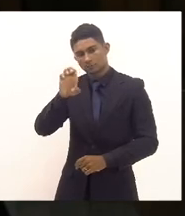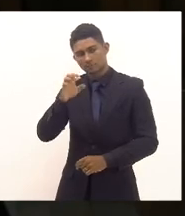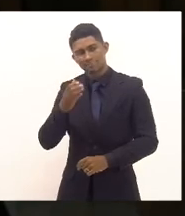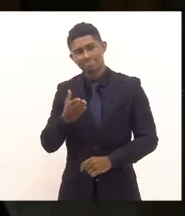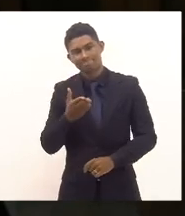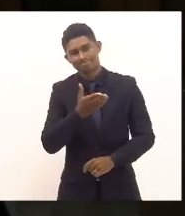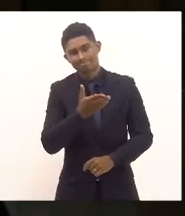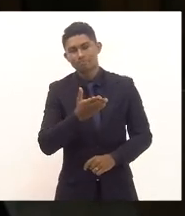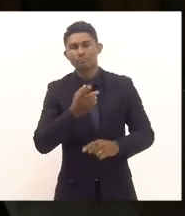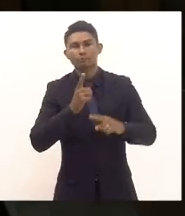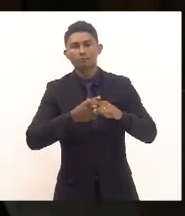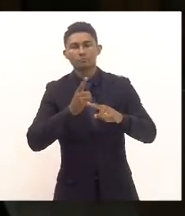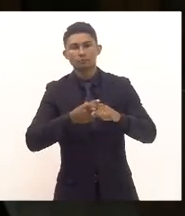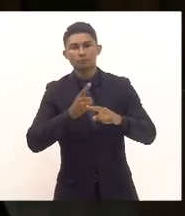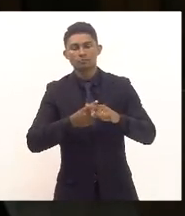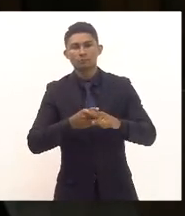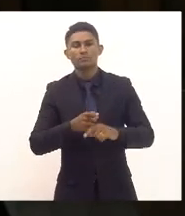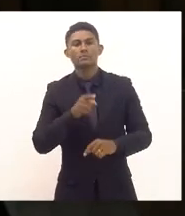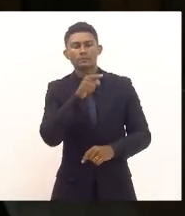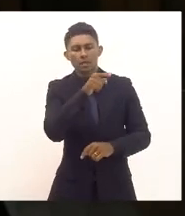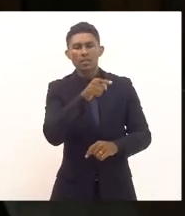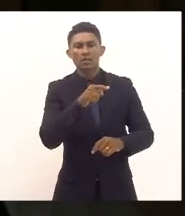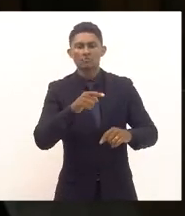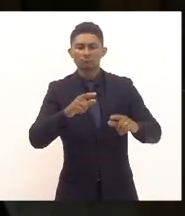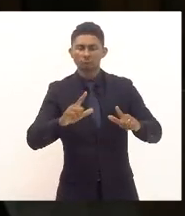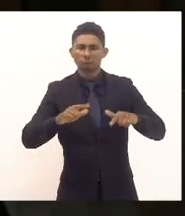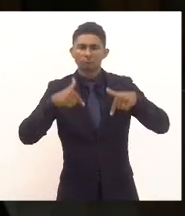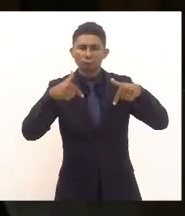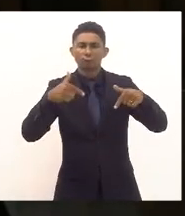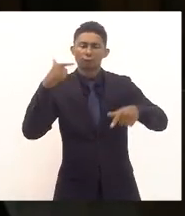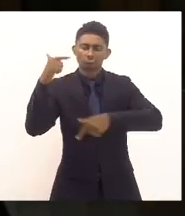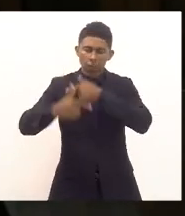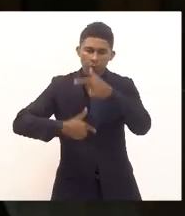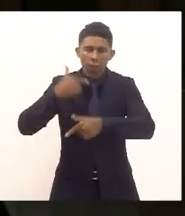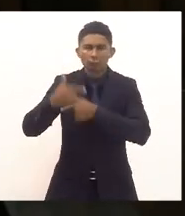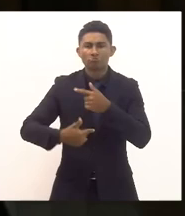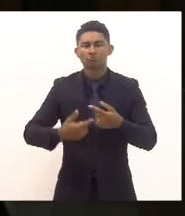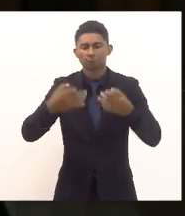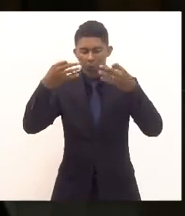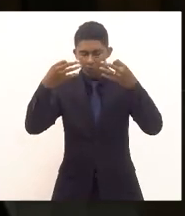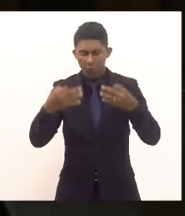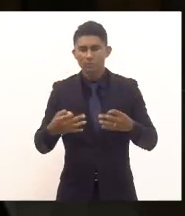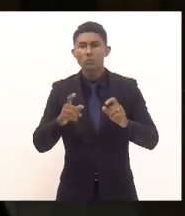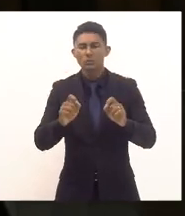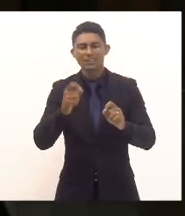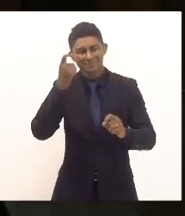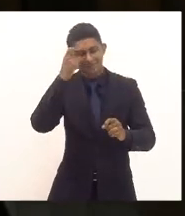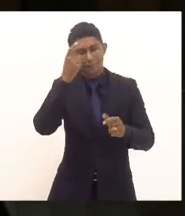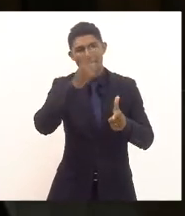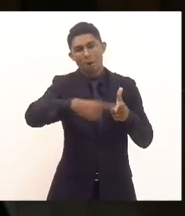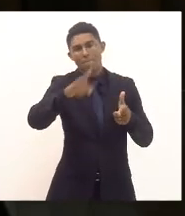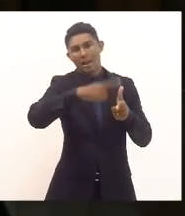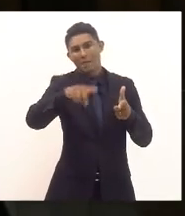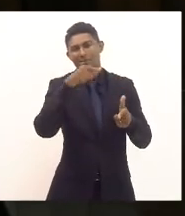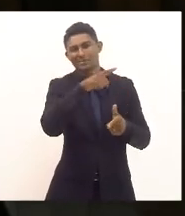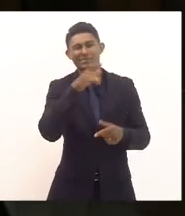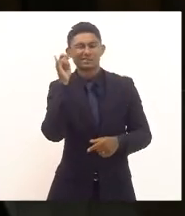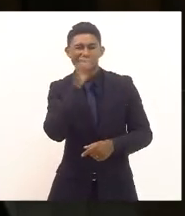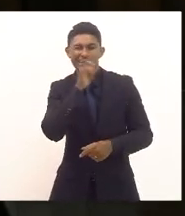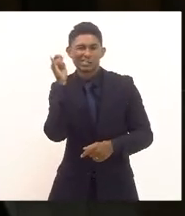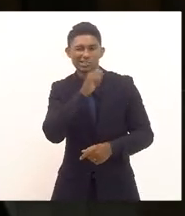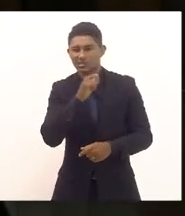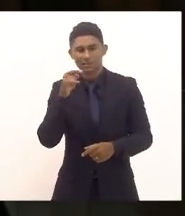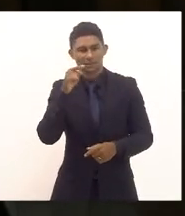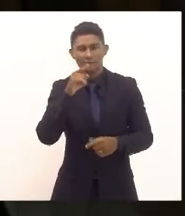pela eficácia que ele tem tido ao tratar do problema do fornecimento de energia elétrica no